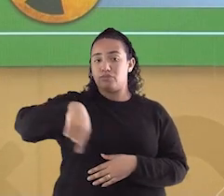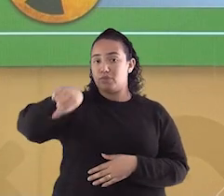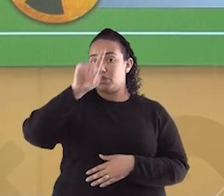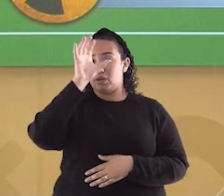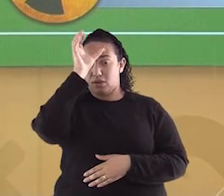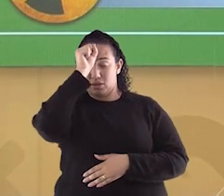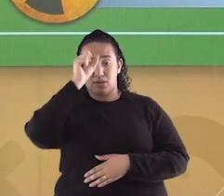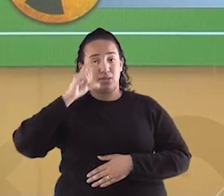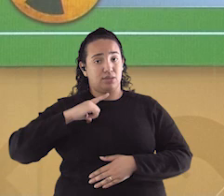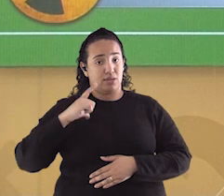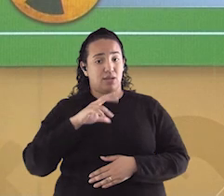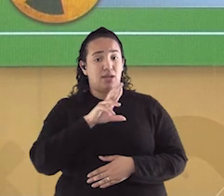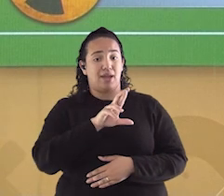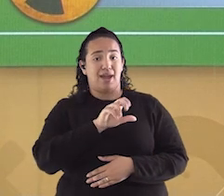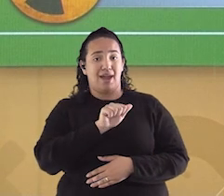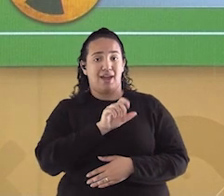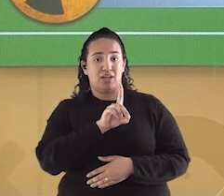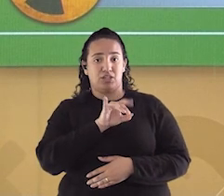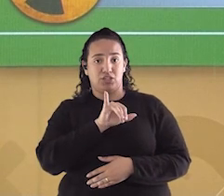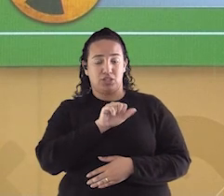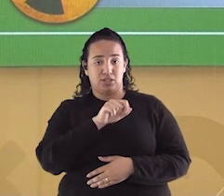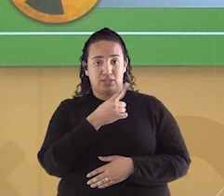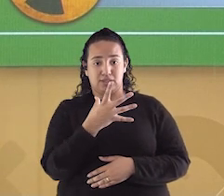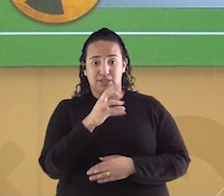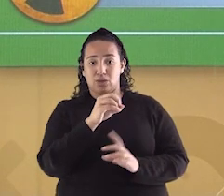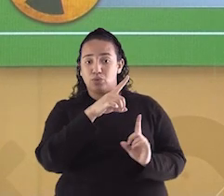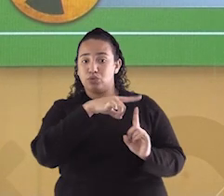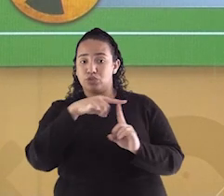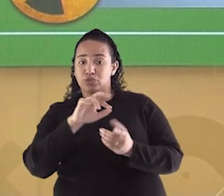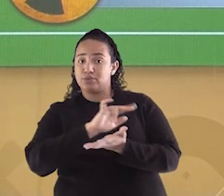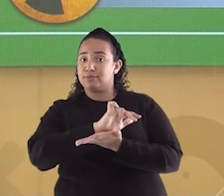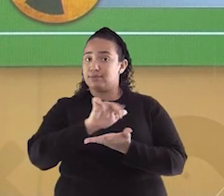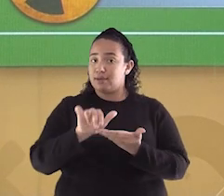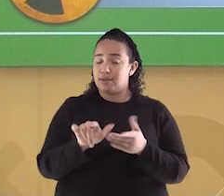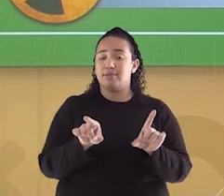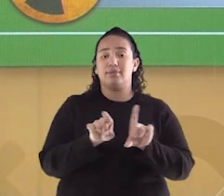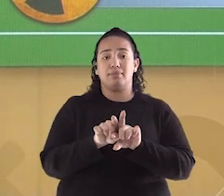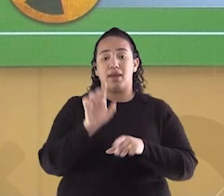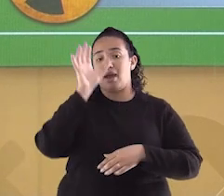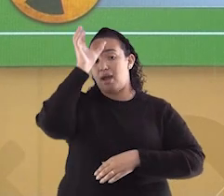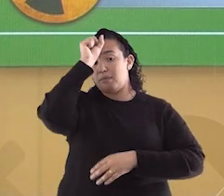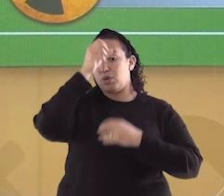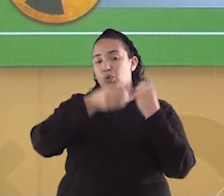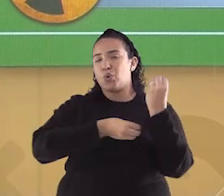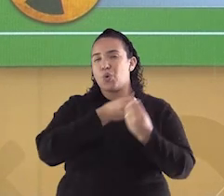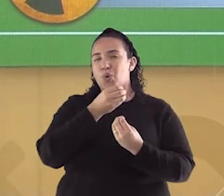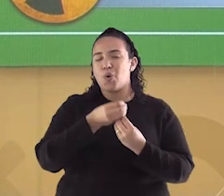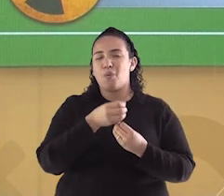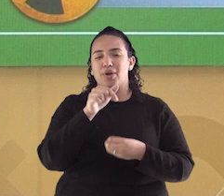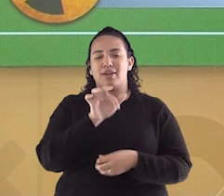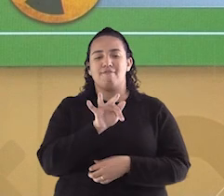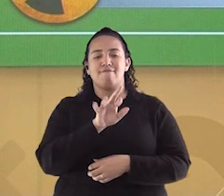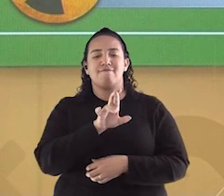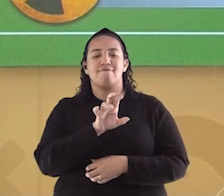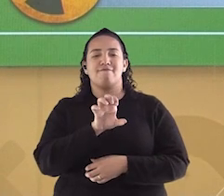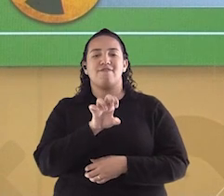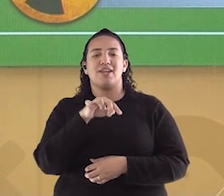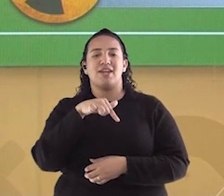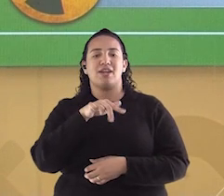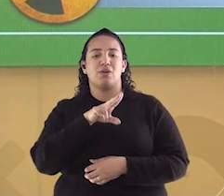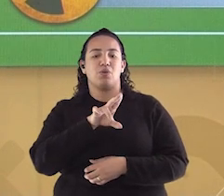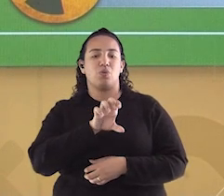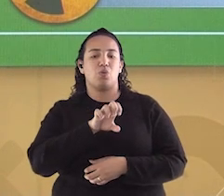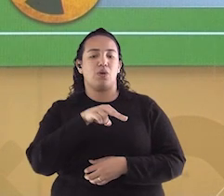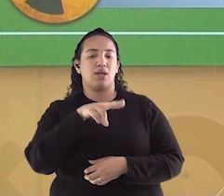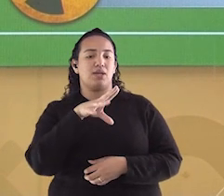Aprendemos sobre os diferentes tipos de radiação, aprendemos sobre frequência e comprimento de ondas. Também aprendemos